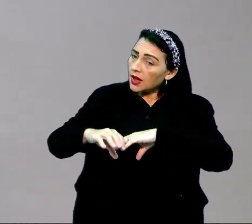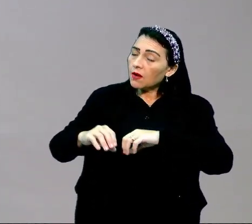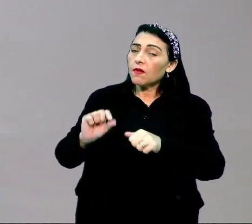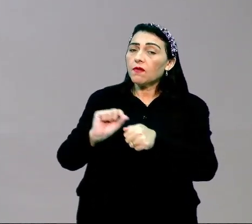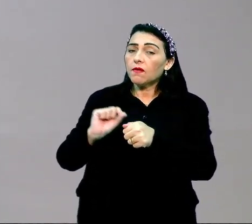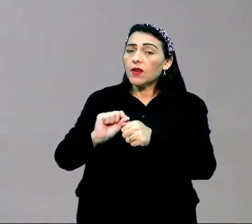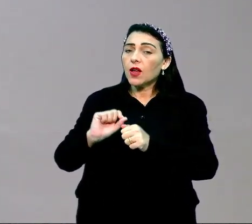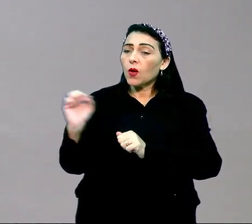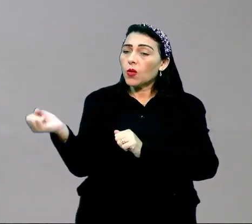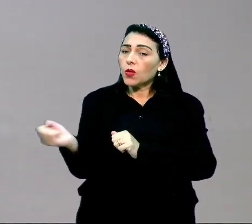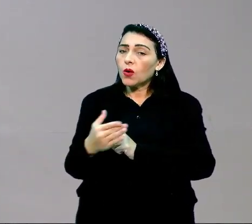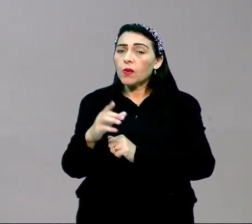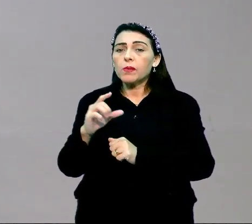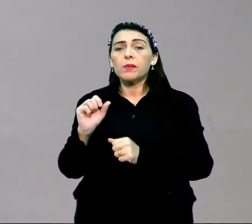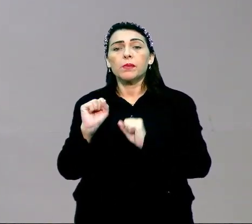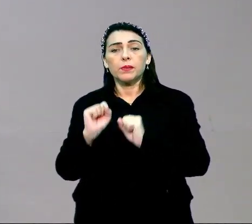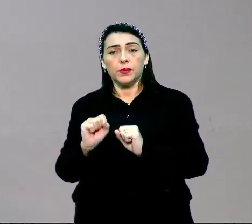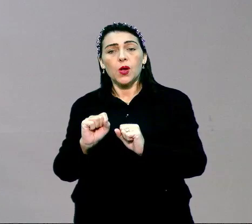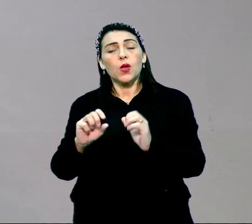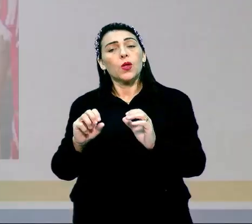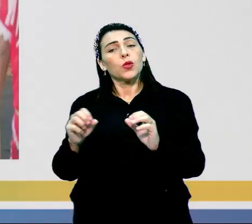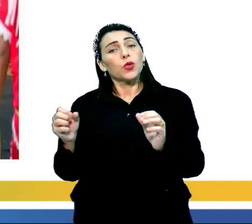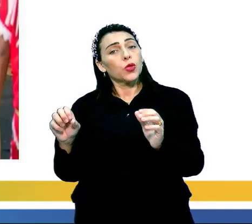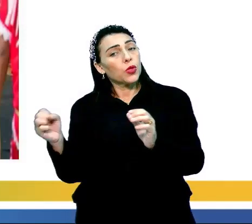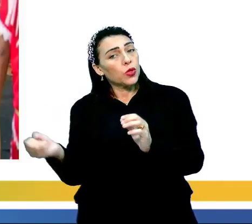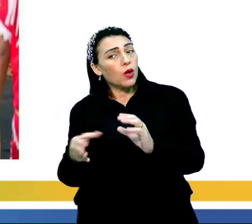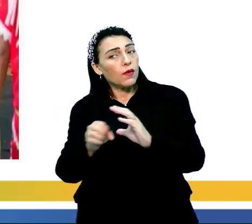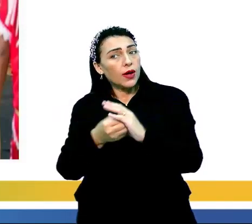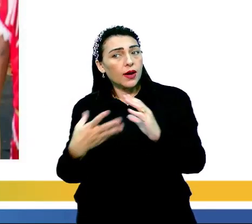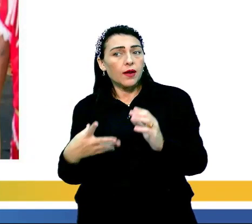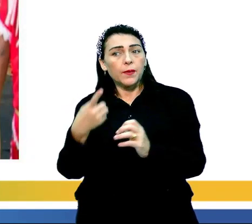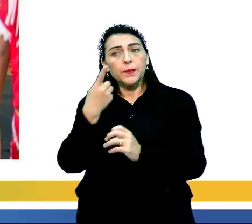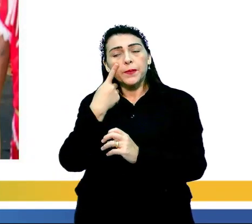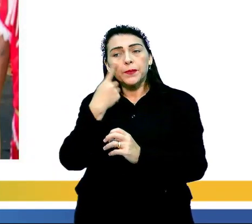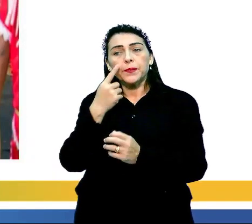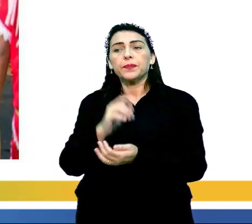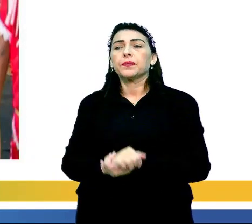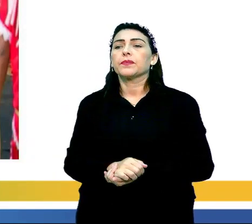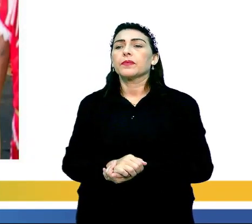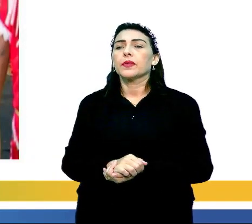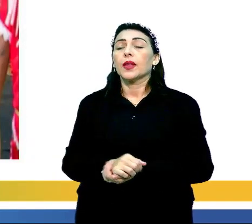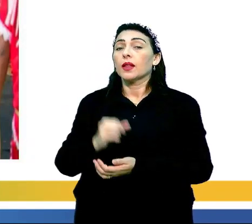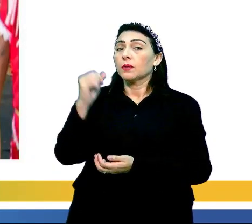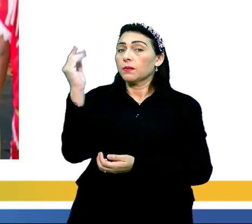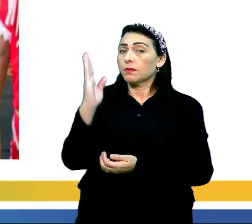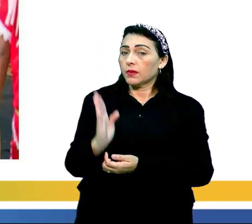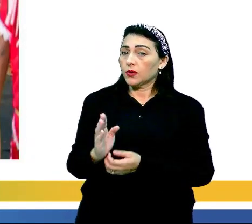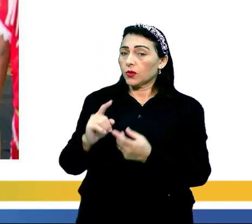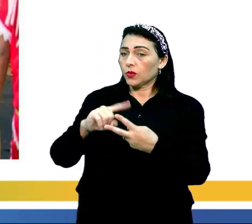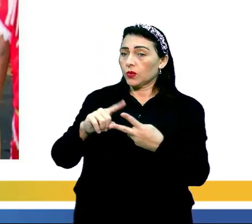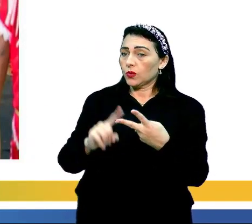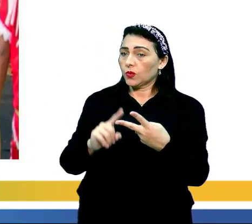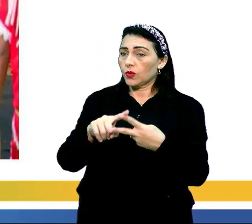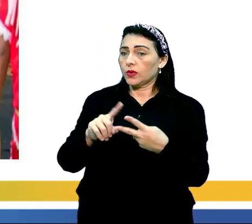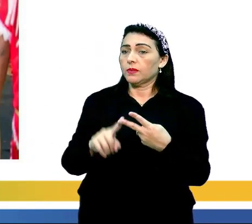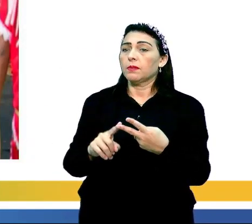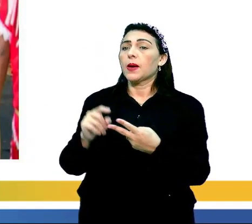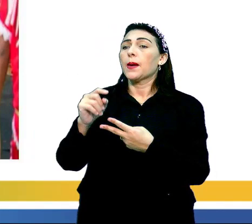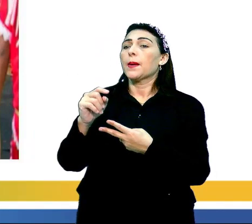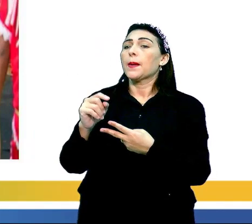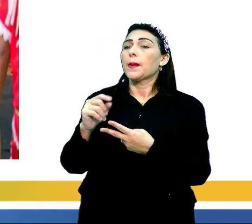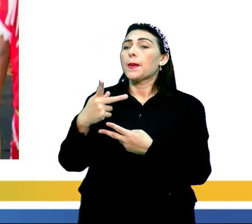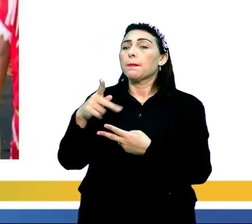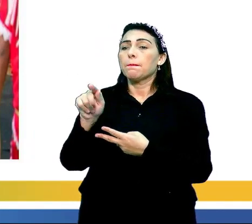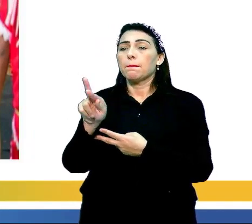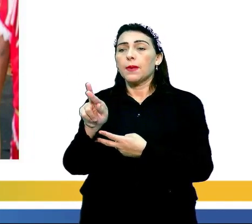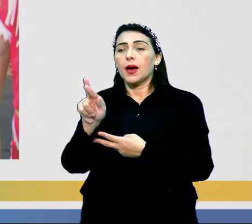ele pode criar um novo caráter. Então vamos ver aqui a imagem na tela. Vejam aí que a gente tem duas vertentes,